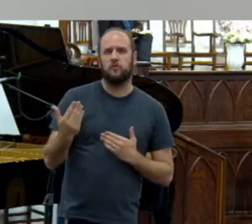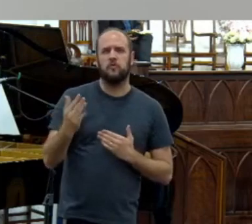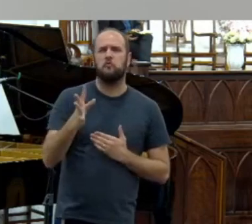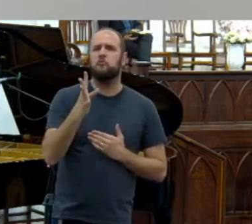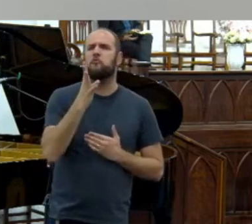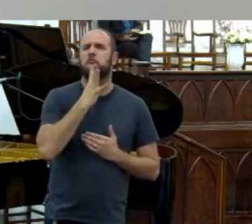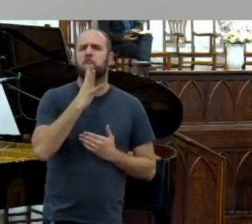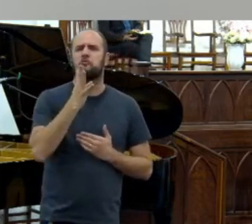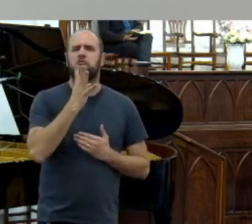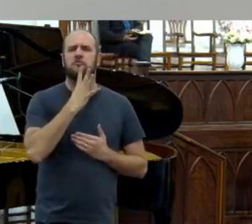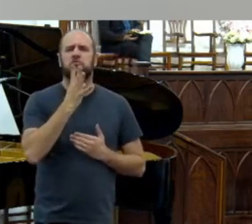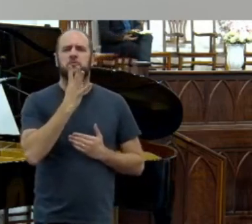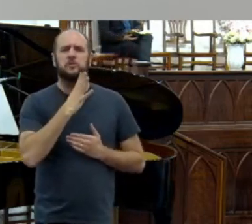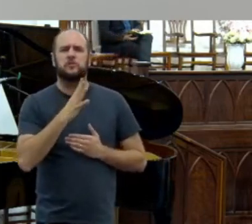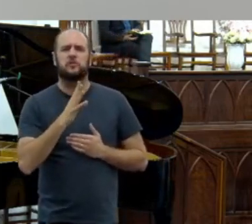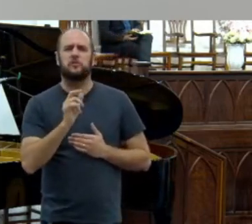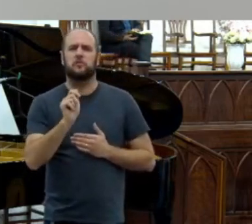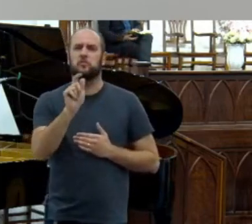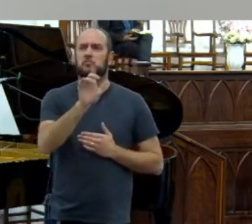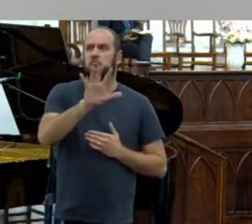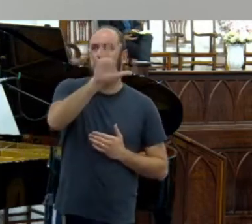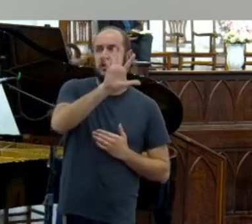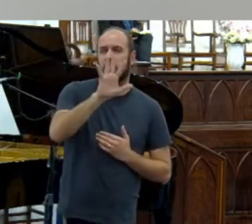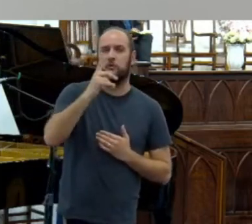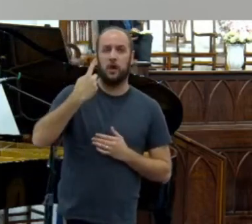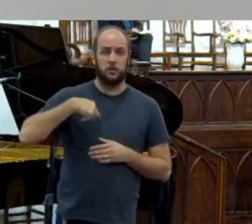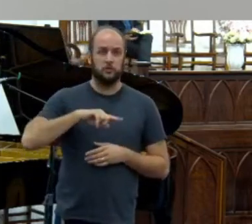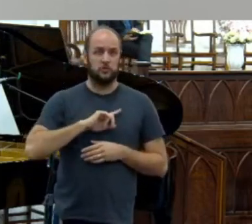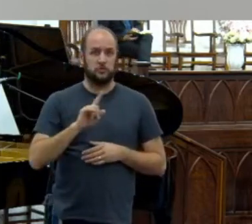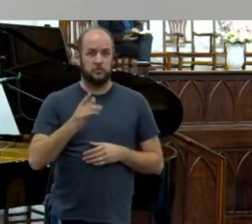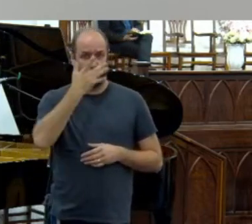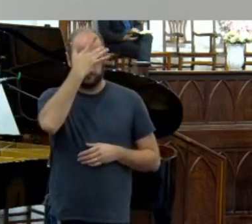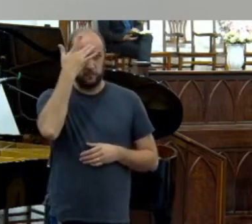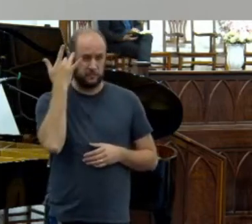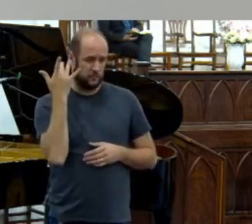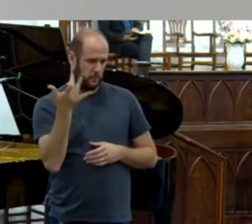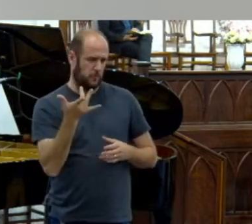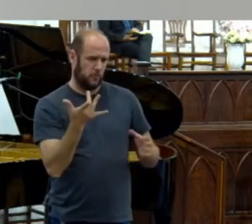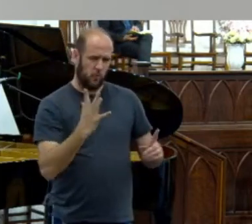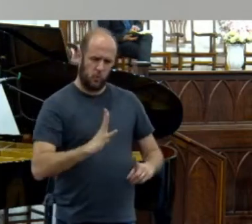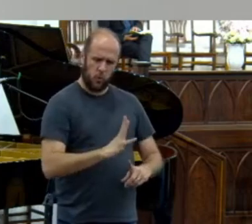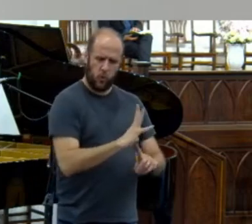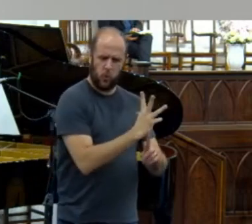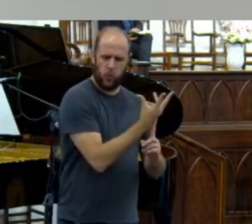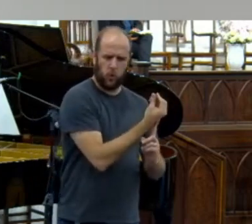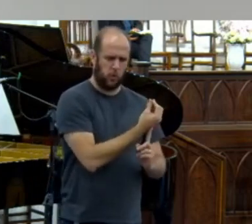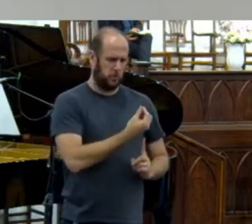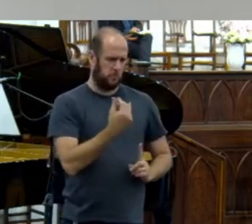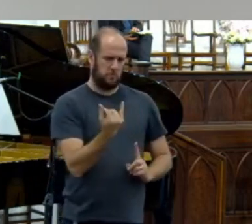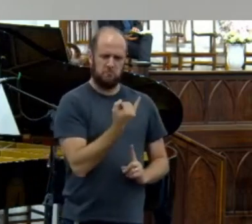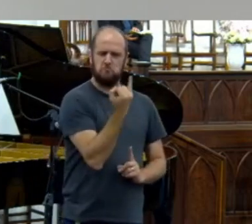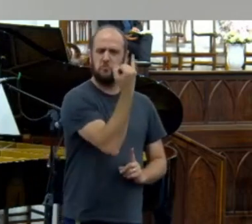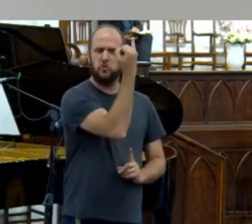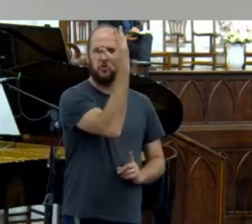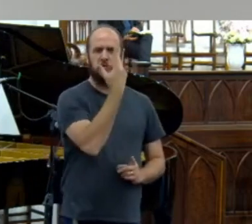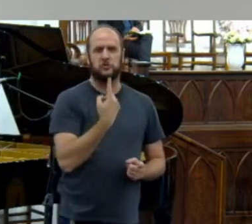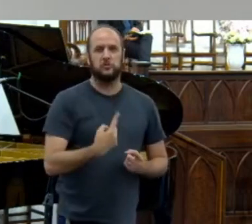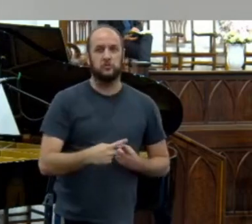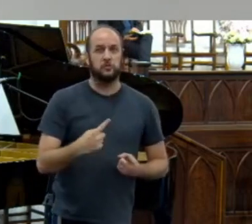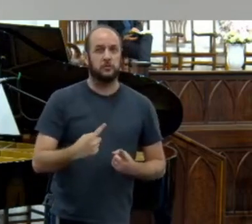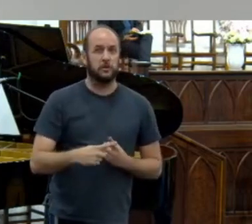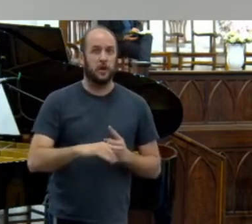estética. É costume dizer que nós, seres humanos, somos a obra-prima de Deus, porque foi